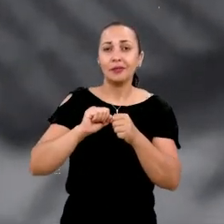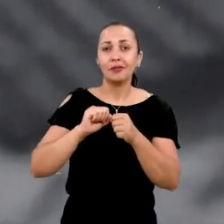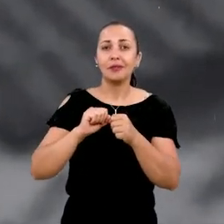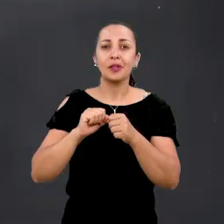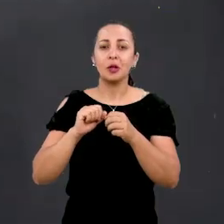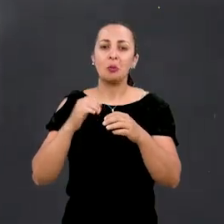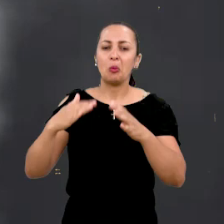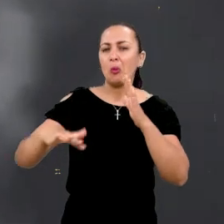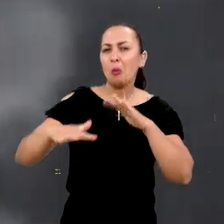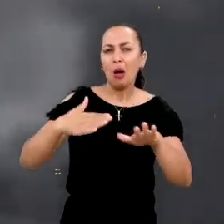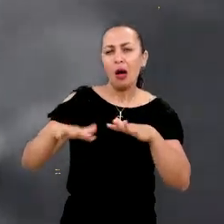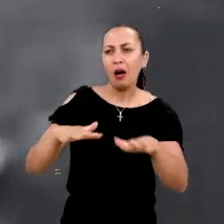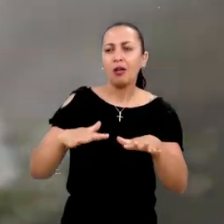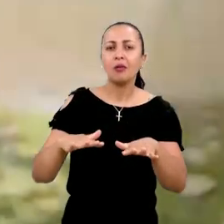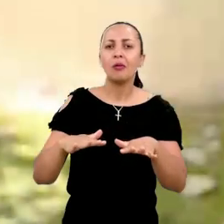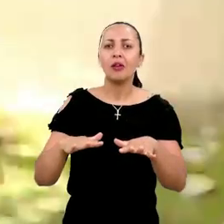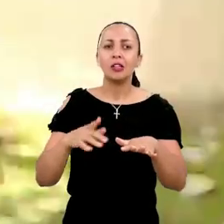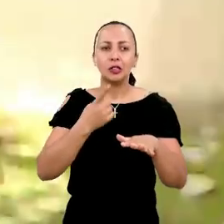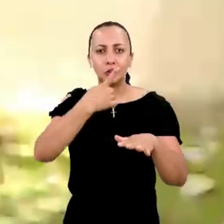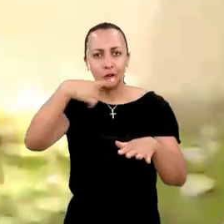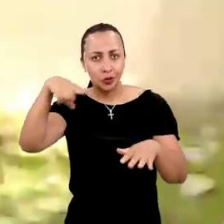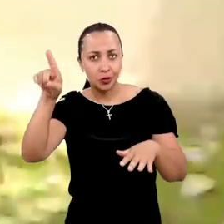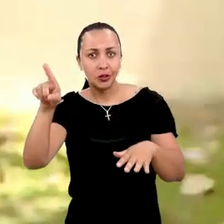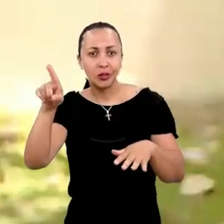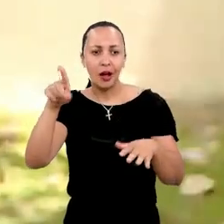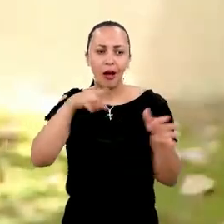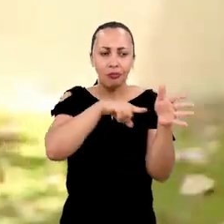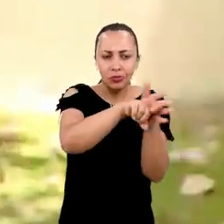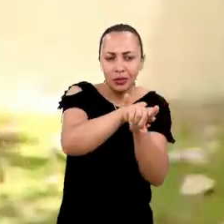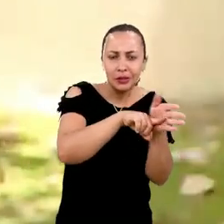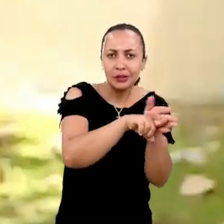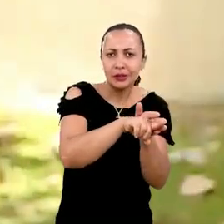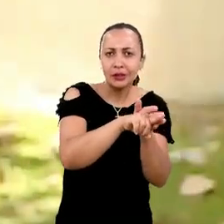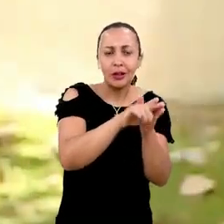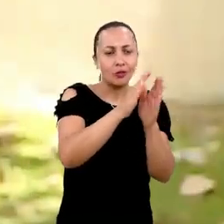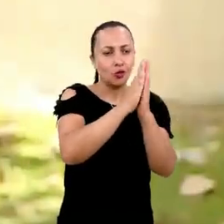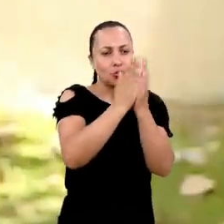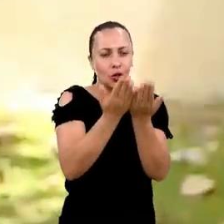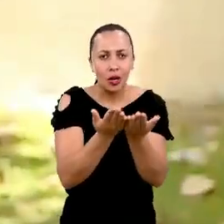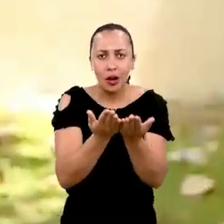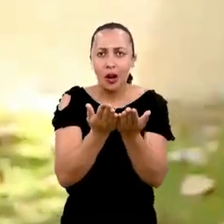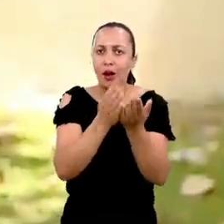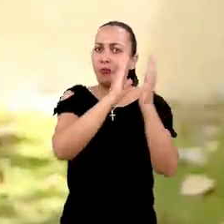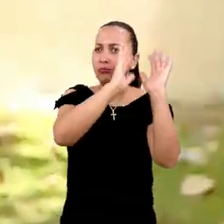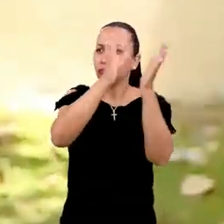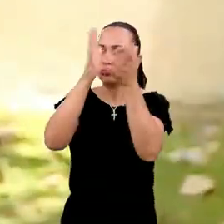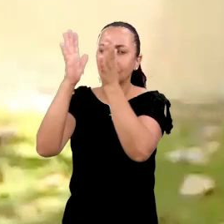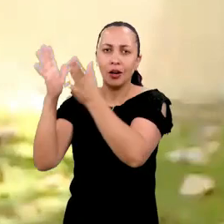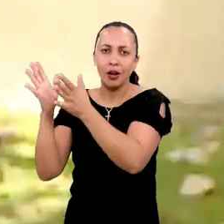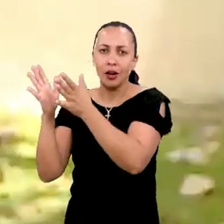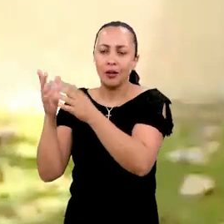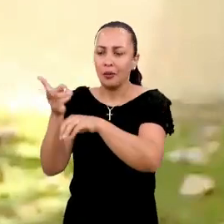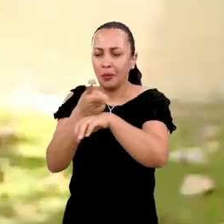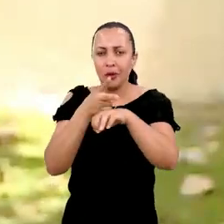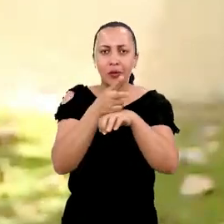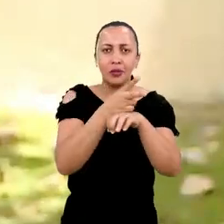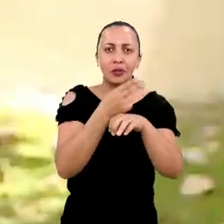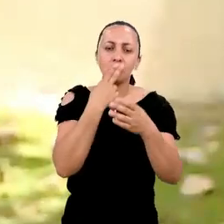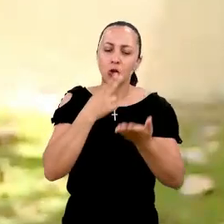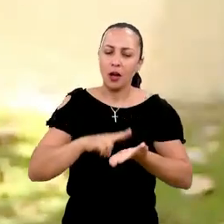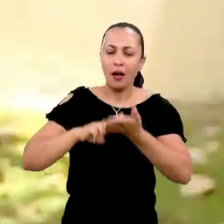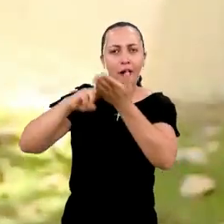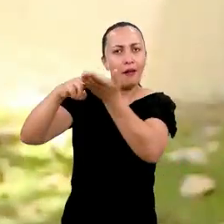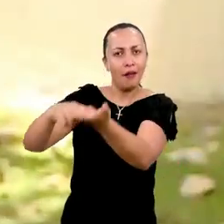que foi feito por meio de ida a arquivos, né, busca em periódicos,